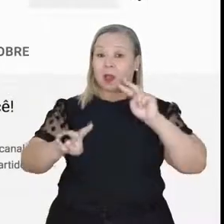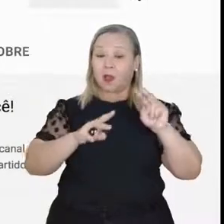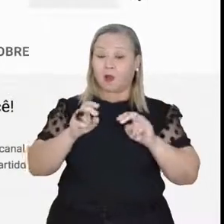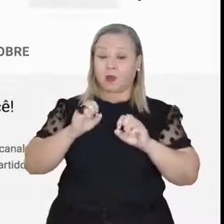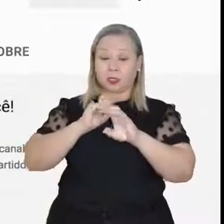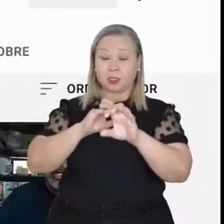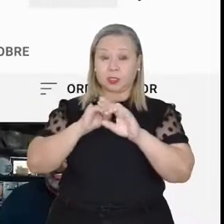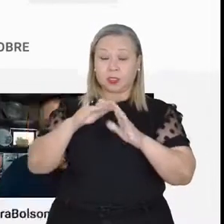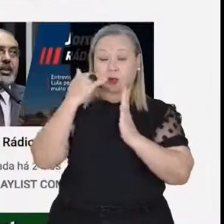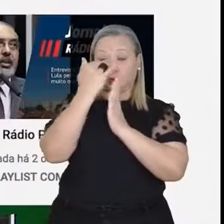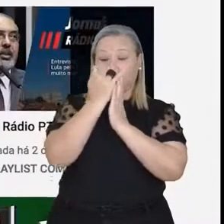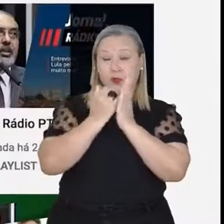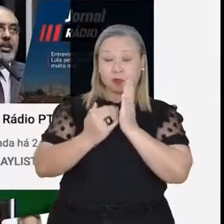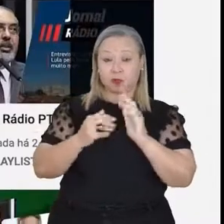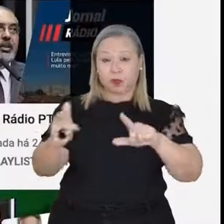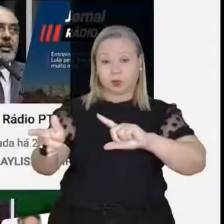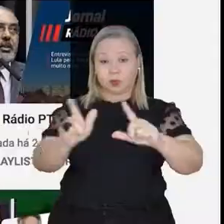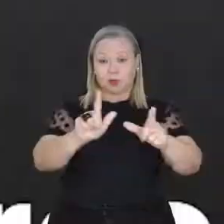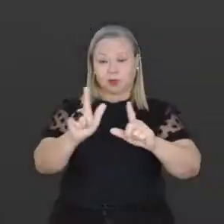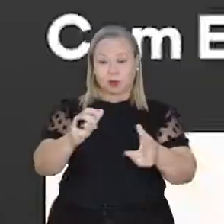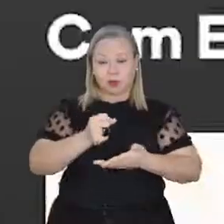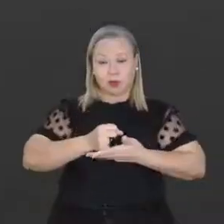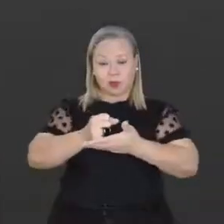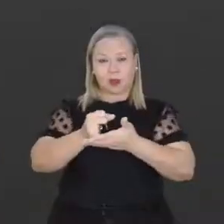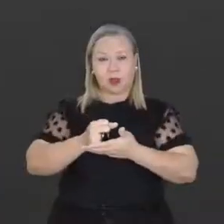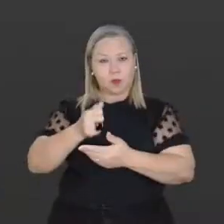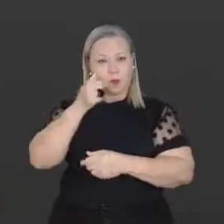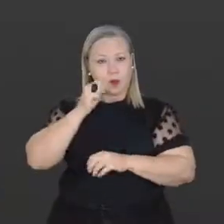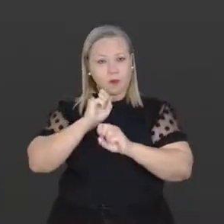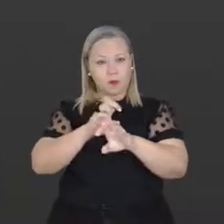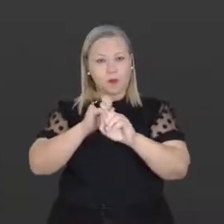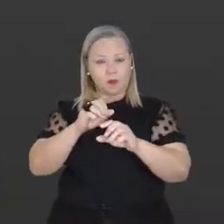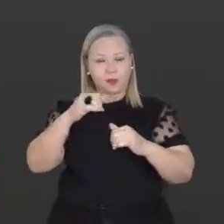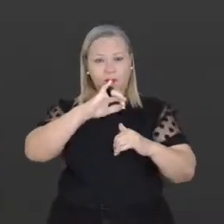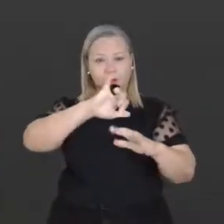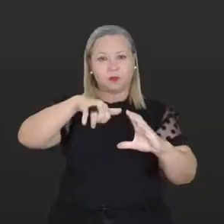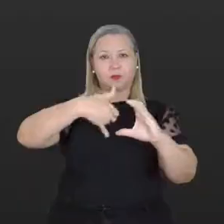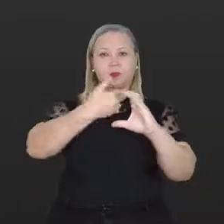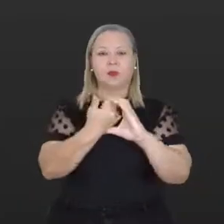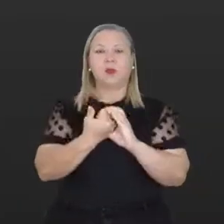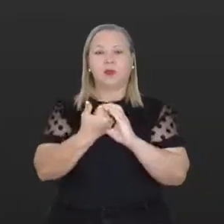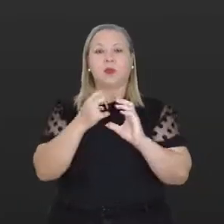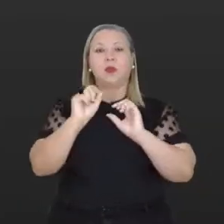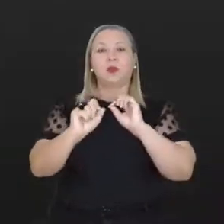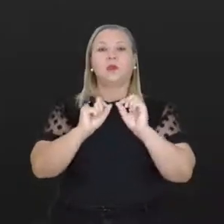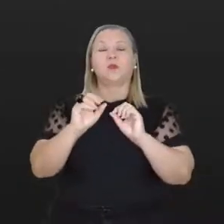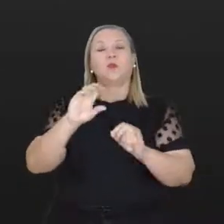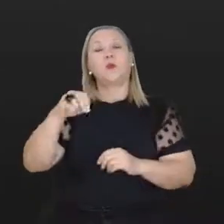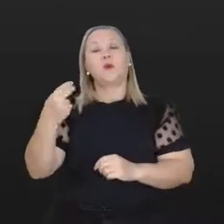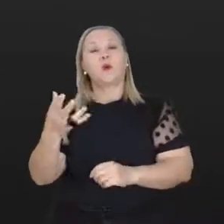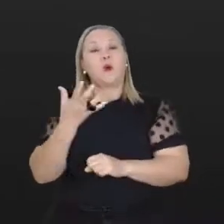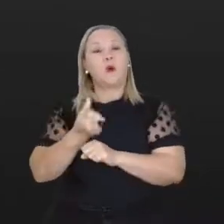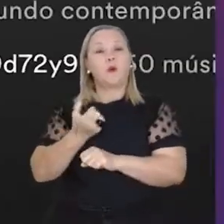na playlist TV Elas por Elas Formação, no canal da TV PT no YouTube ou em formato de